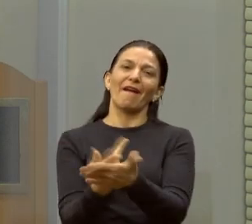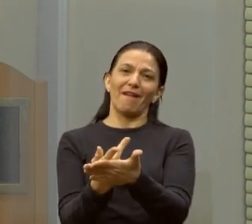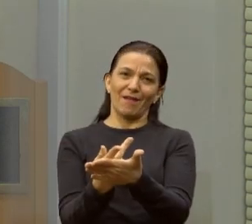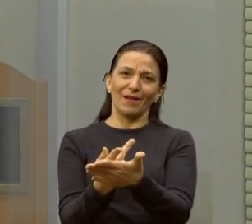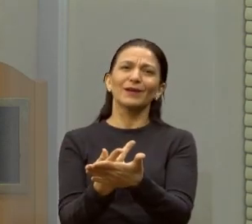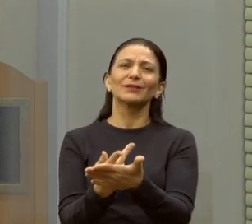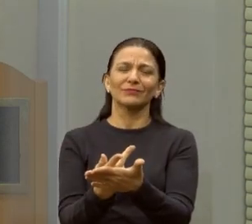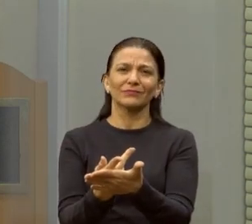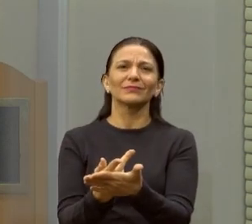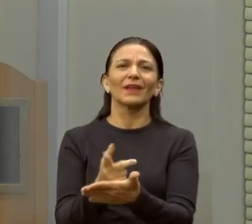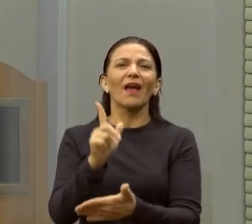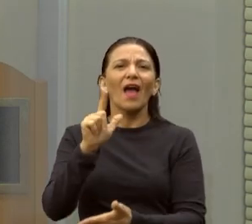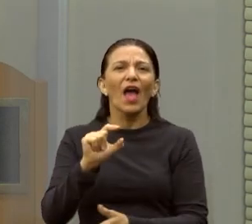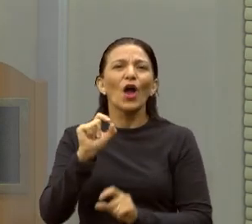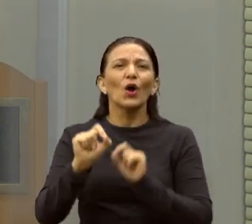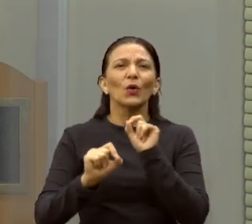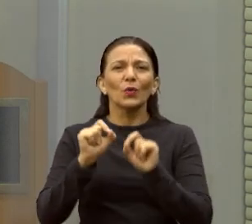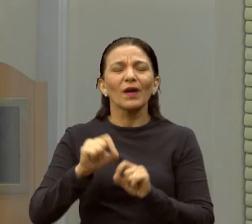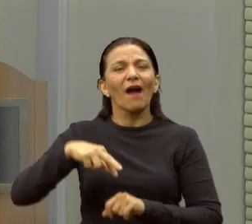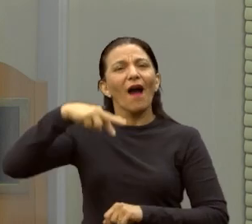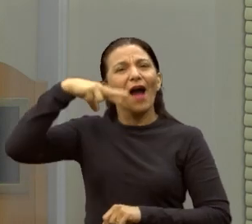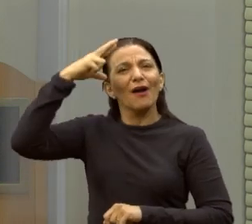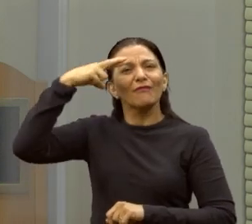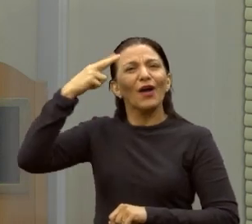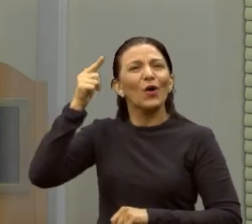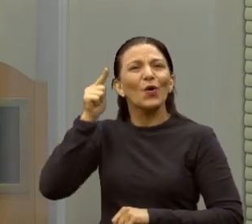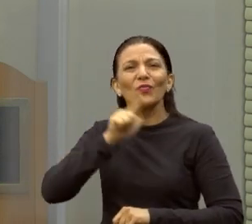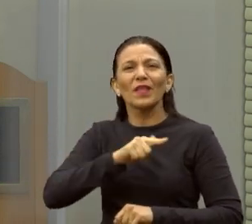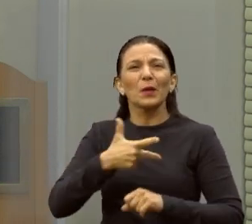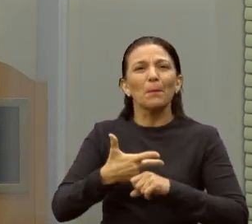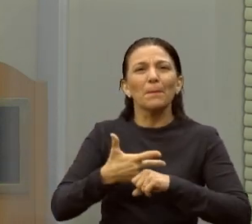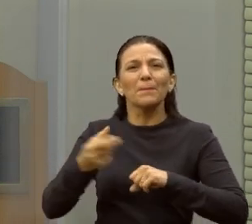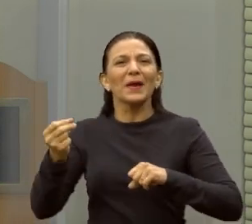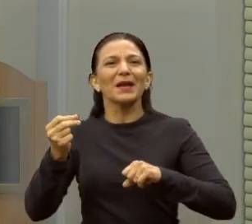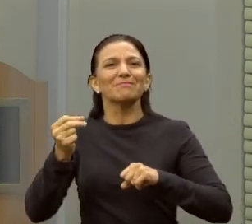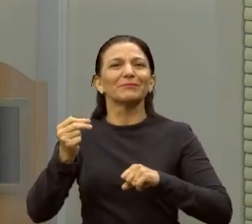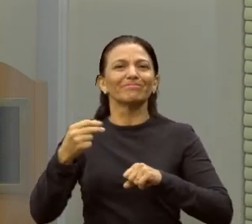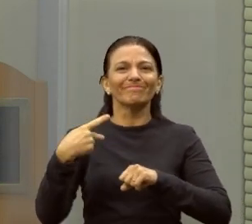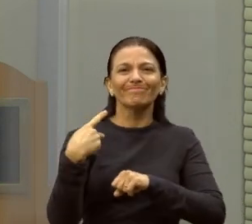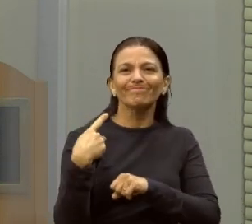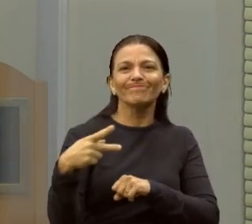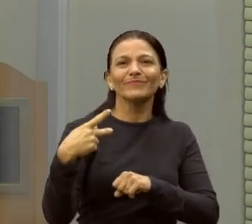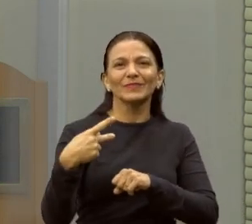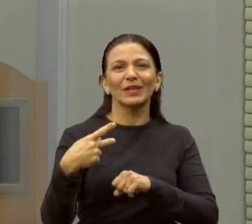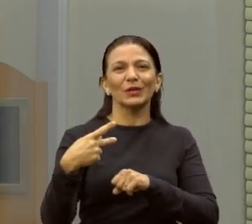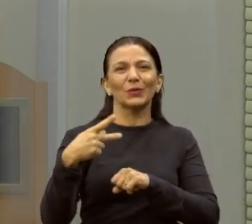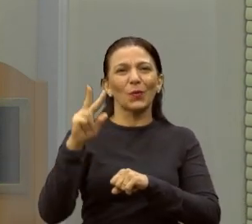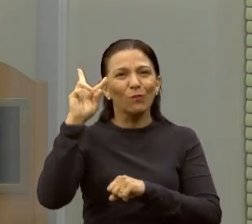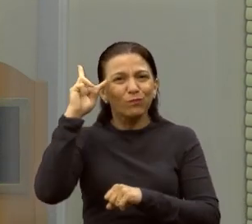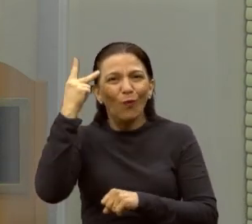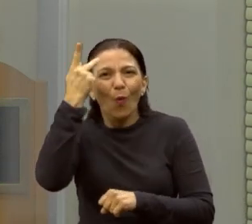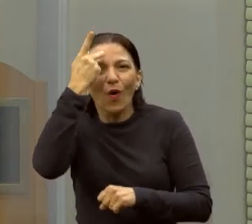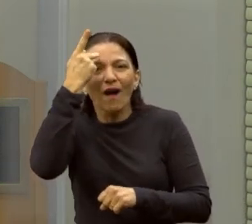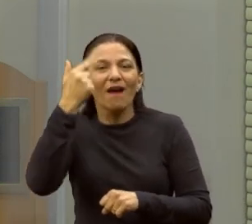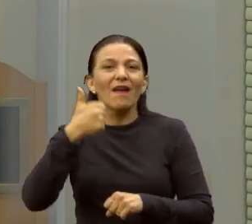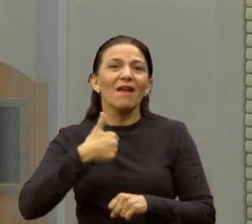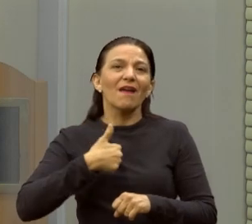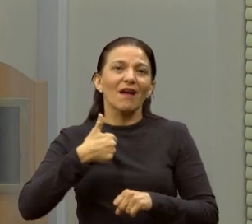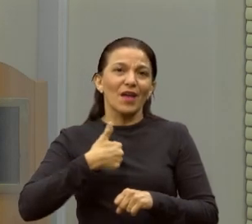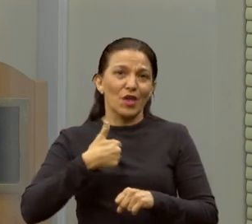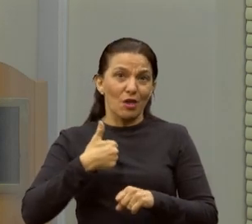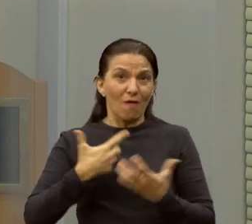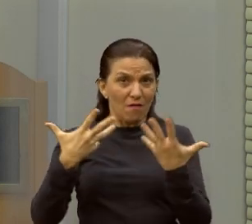se torna um troféu na mão de Rafael que tentou inverter o jogo tentando dar a entender que eu tinha